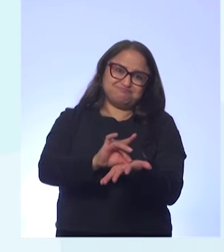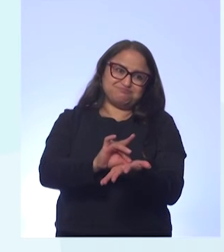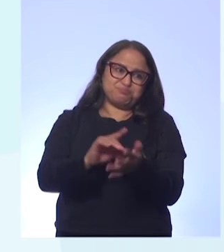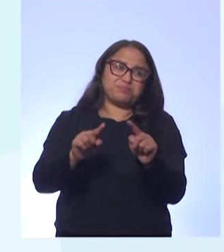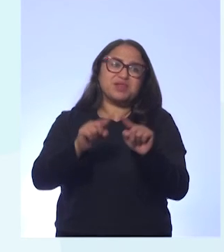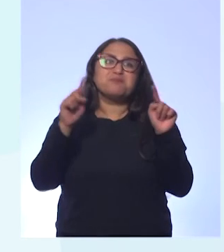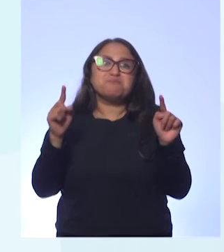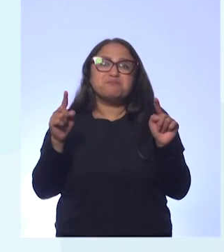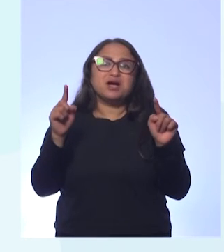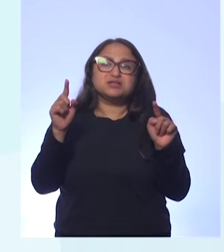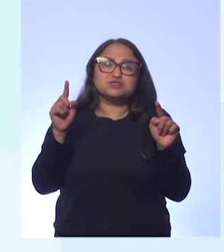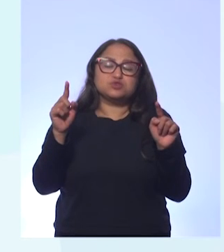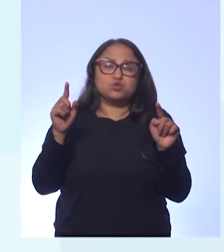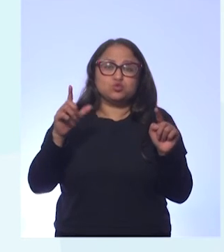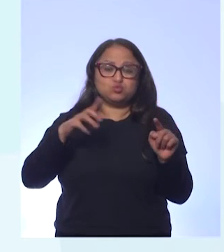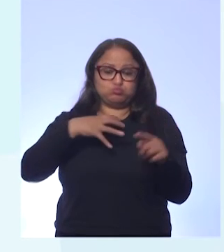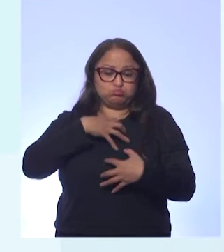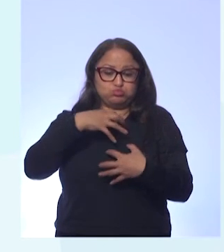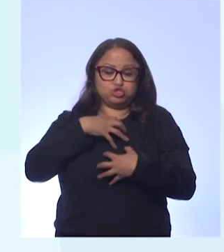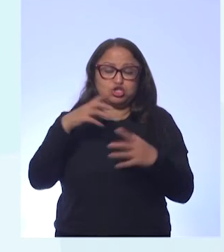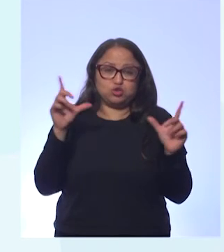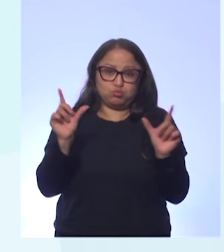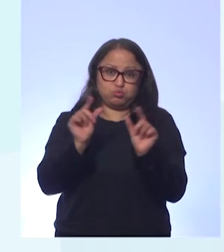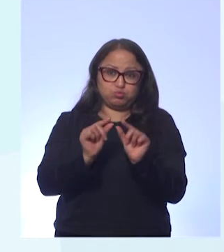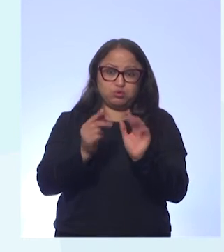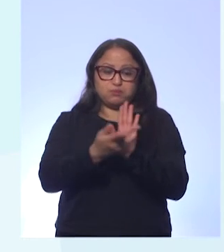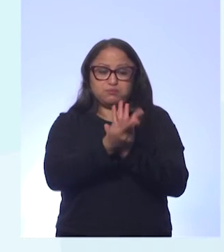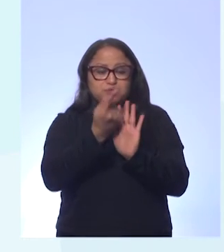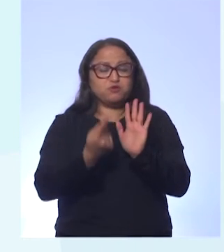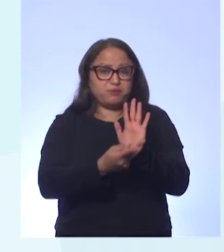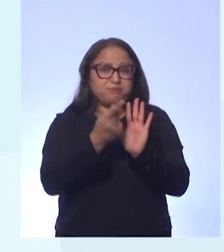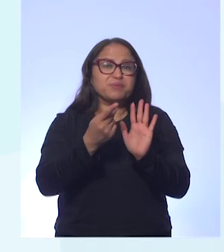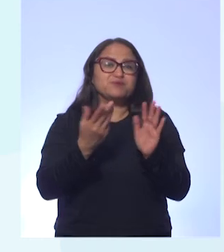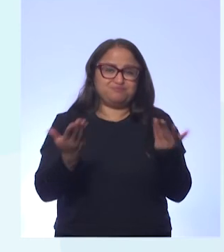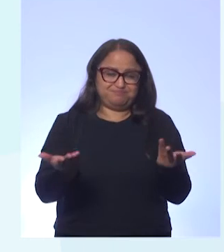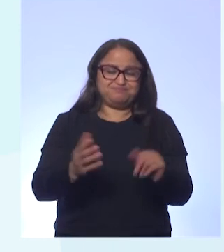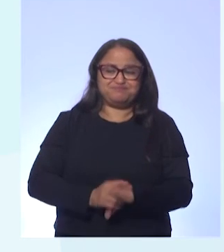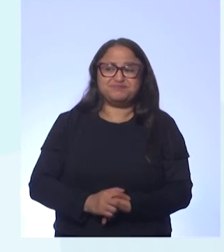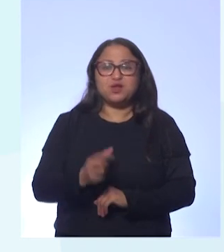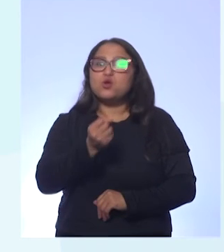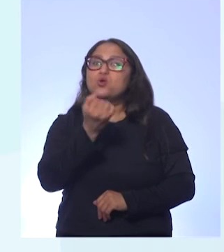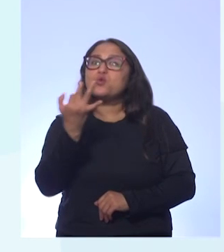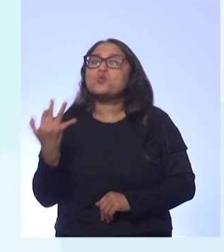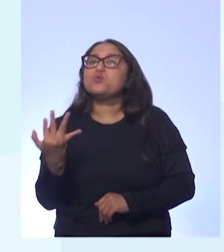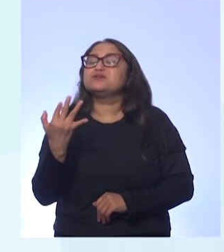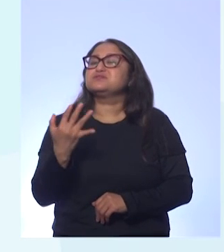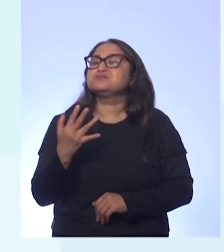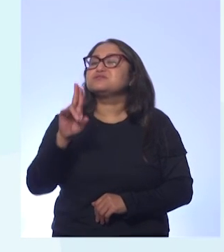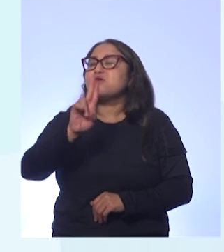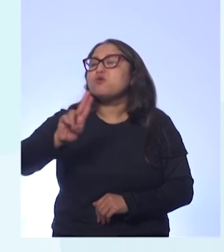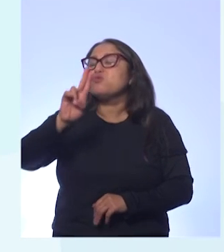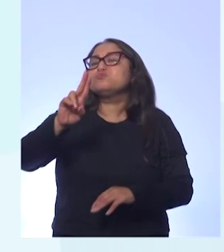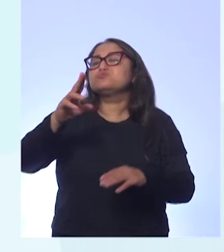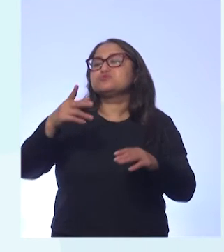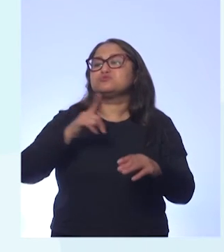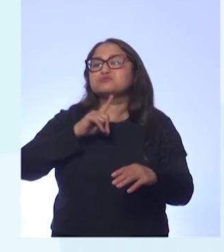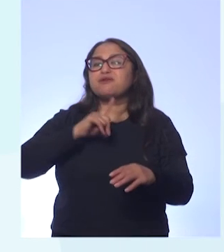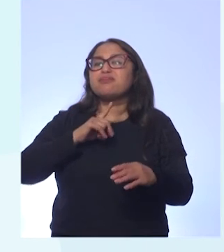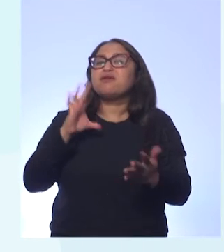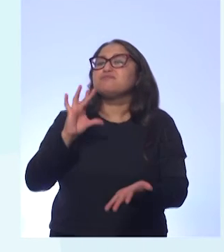num tamanho muito pequeno para caber num papel, por exemplo, tá certo? Então, ó, quantas vezes esta dimensão